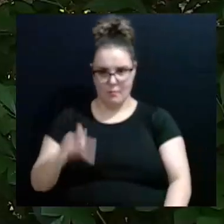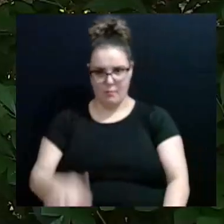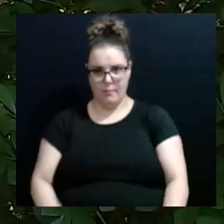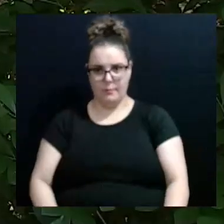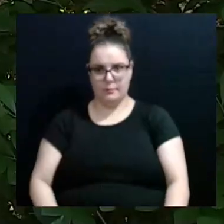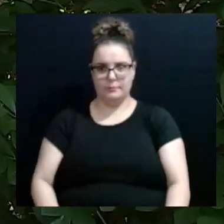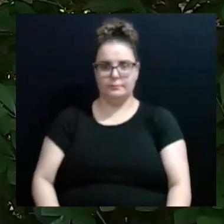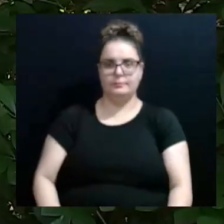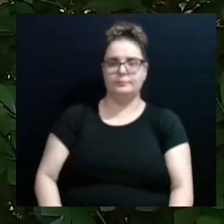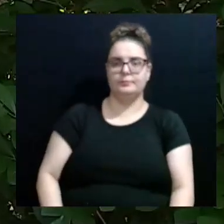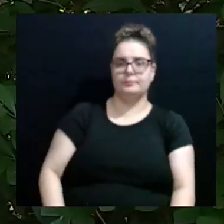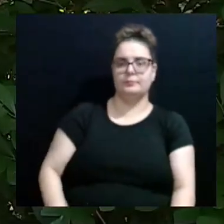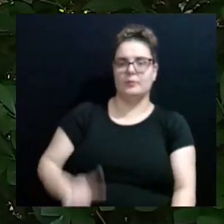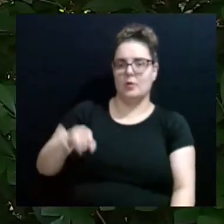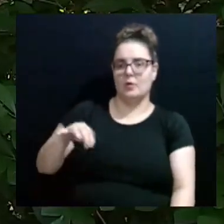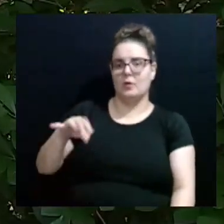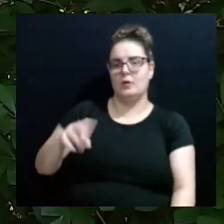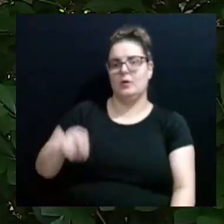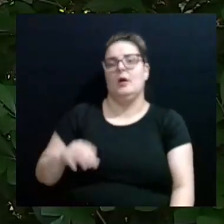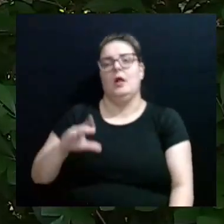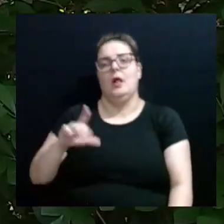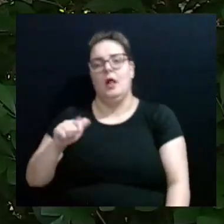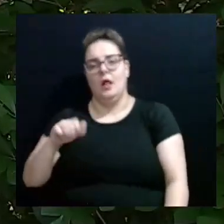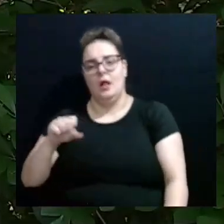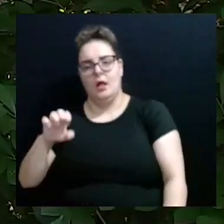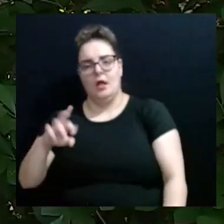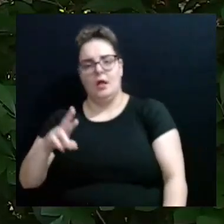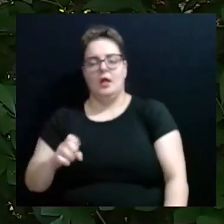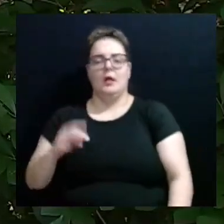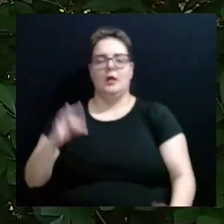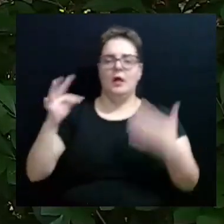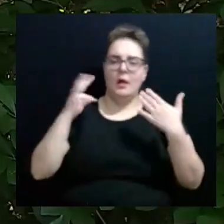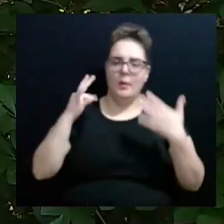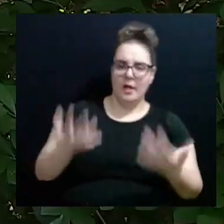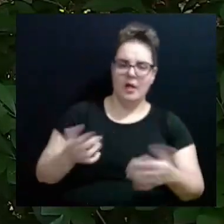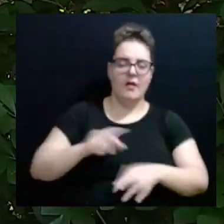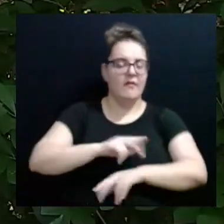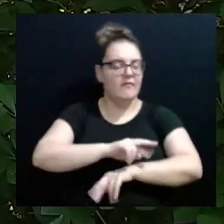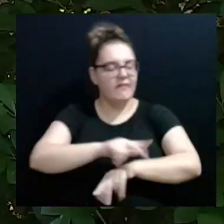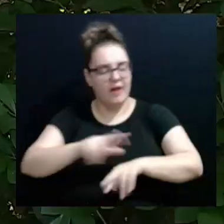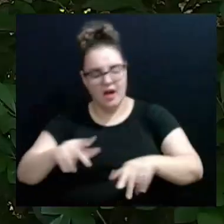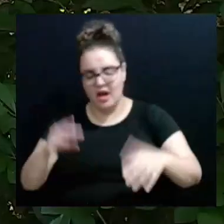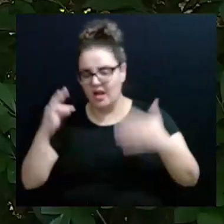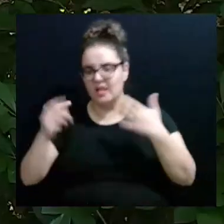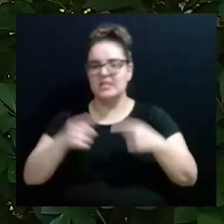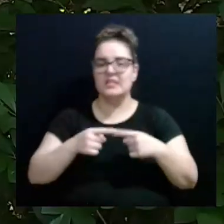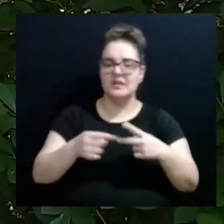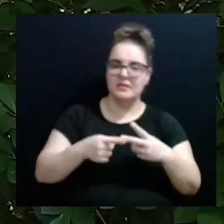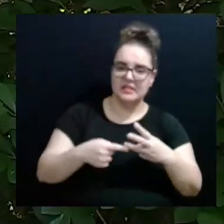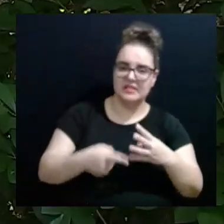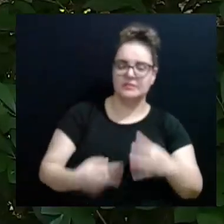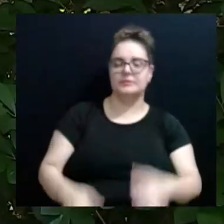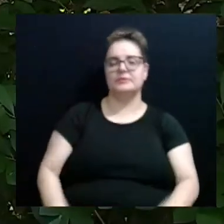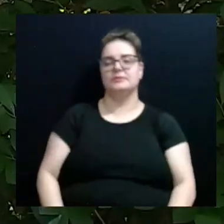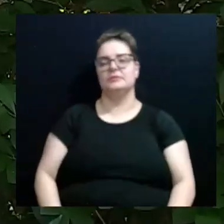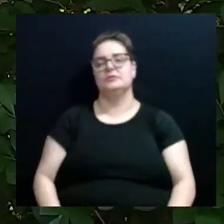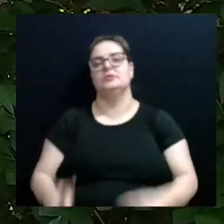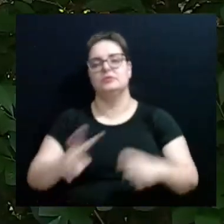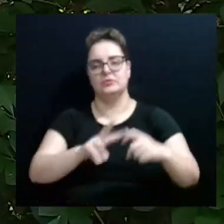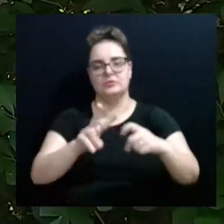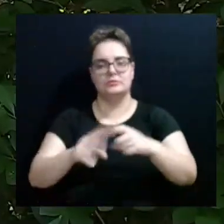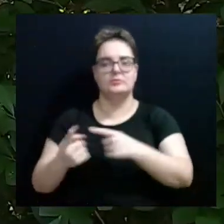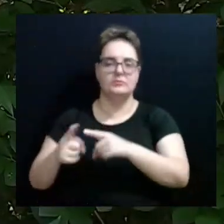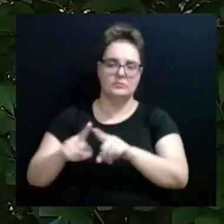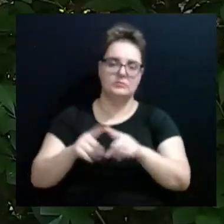ozonioterapia, laser terapia, mochoterapia, né? Uma série semanalmente aí com veterinários parceiros nossos maravilhosos